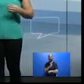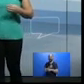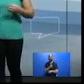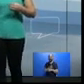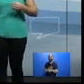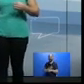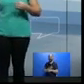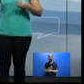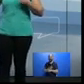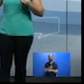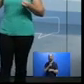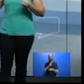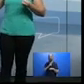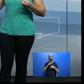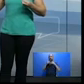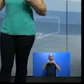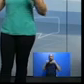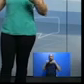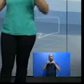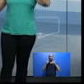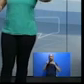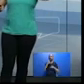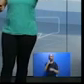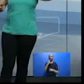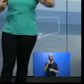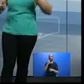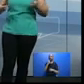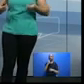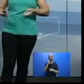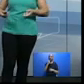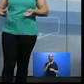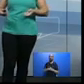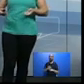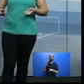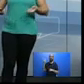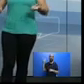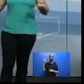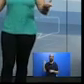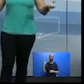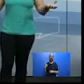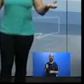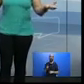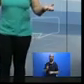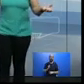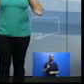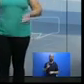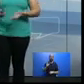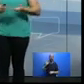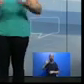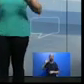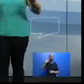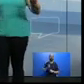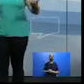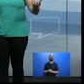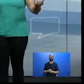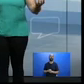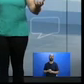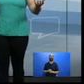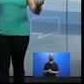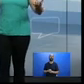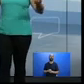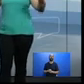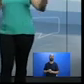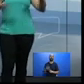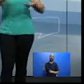uma tinta vermelha, que na época, gente, valia muito dinheiro. Porque, como vocês sabem, naquela época não tinha